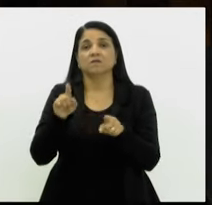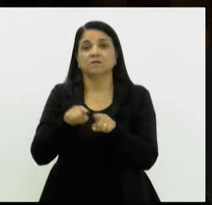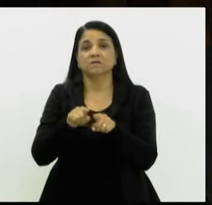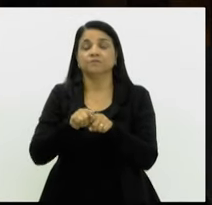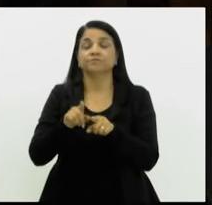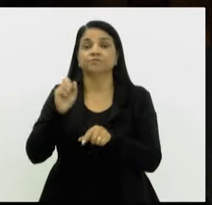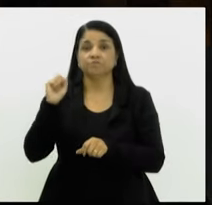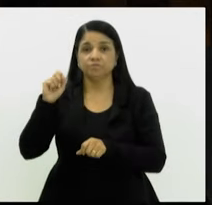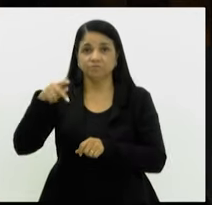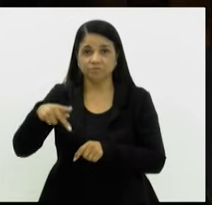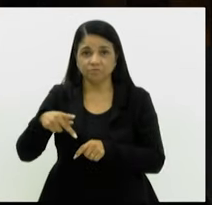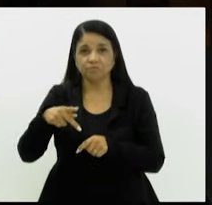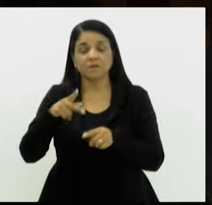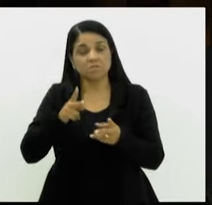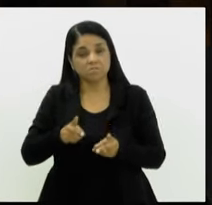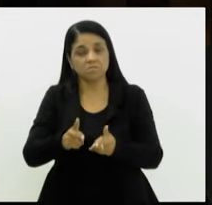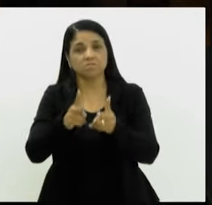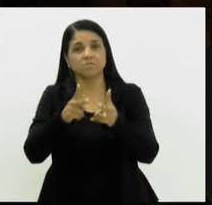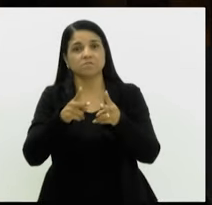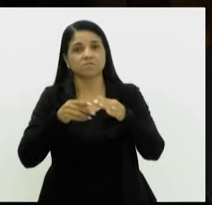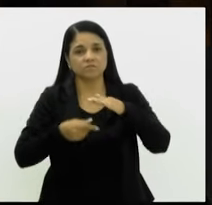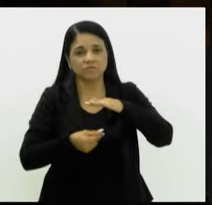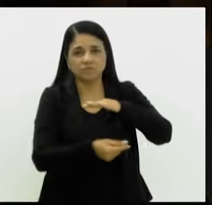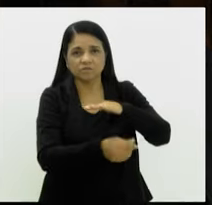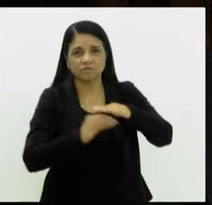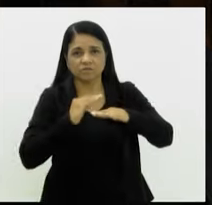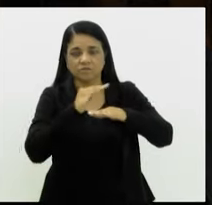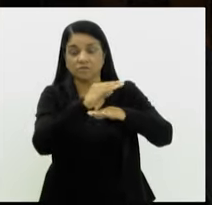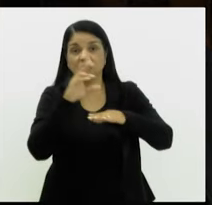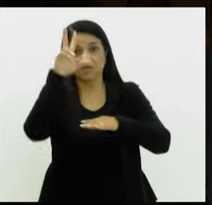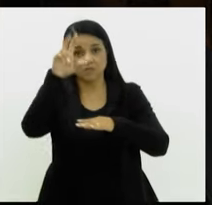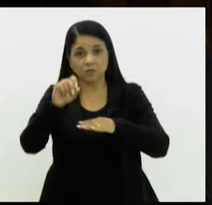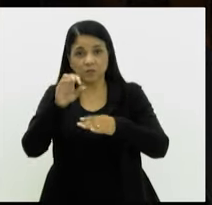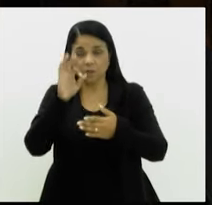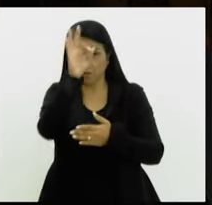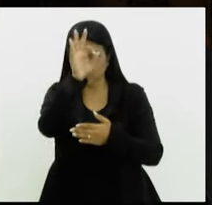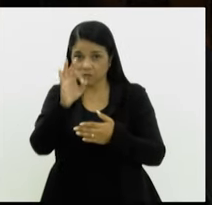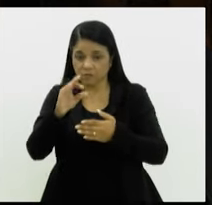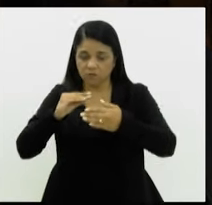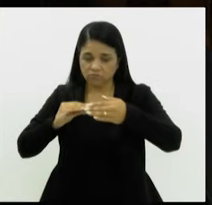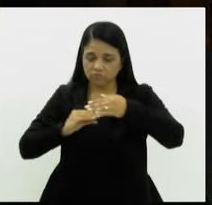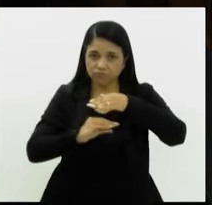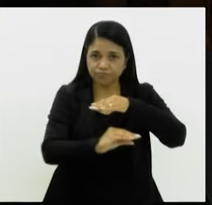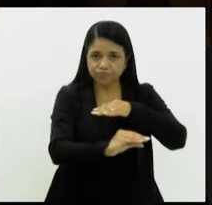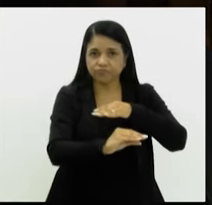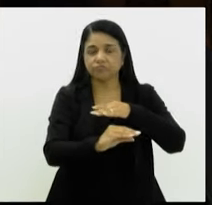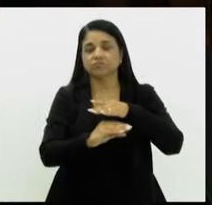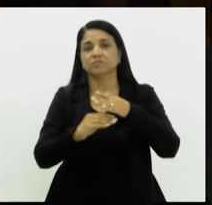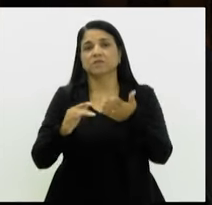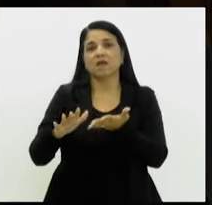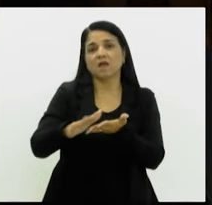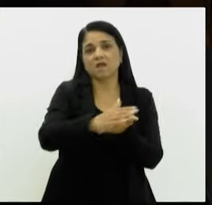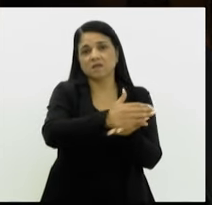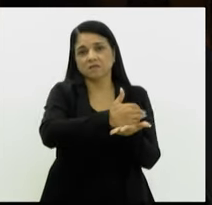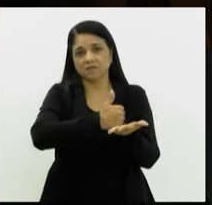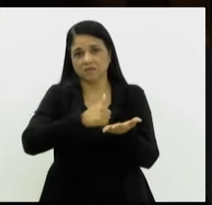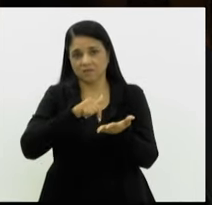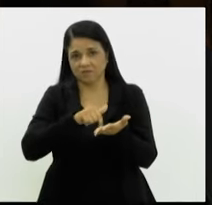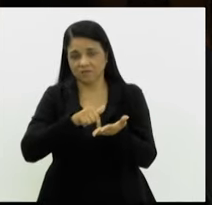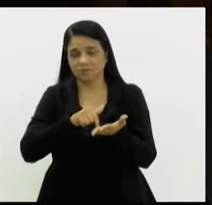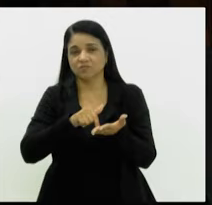Fundo Soberano e 50% das receitas extraordinárias irem para o Fundo Soberano e 50% dessas